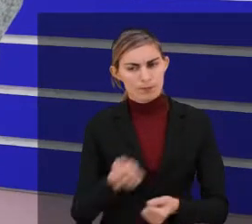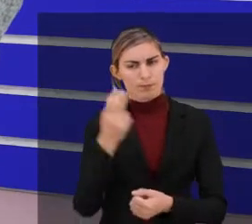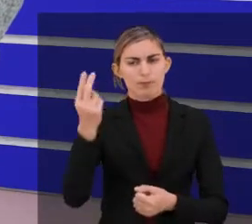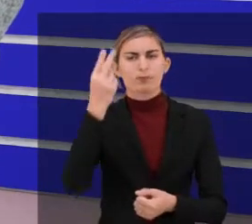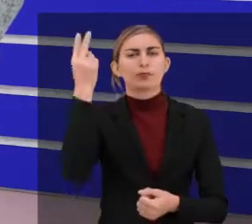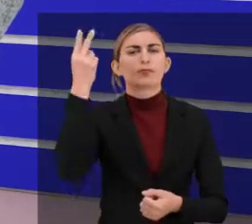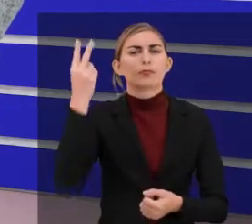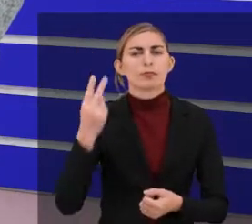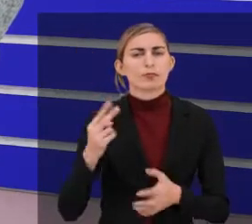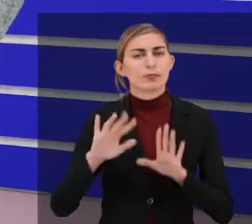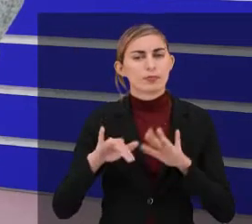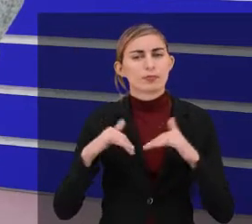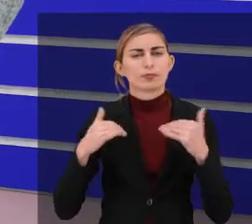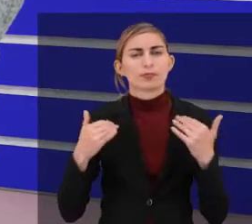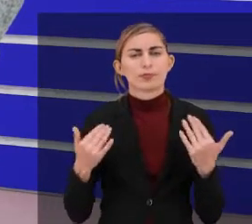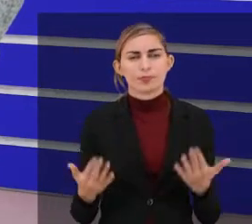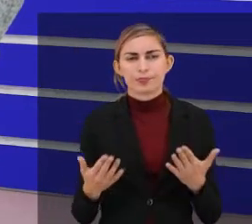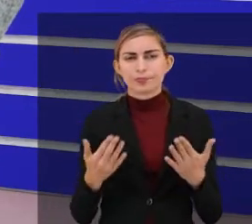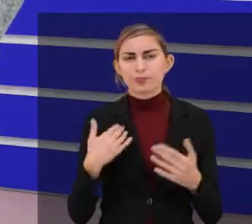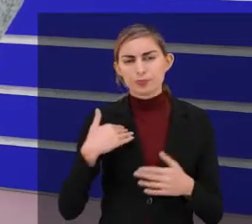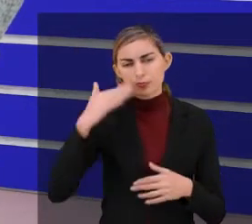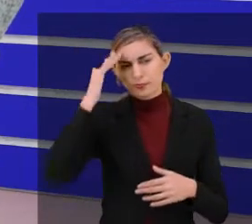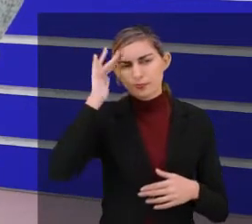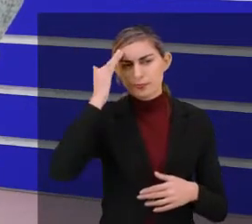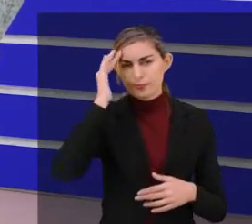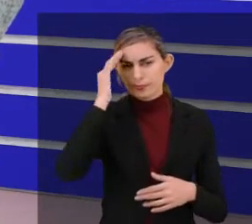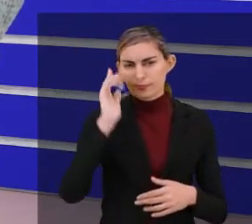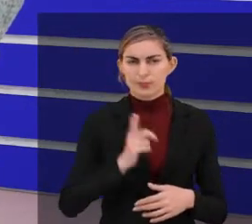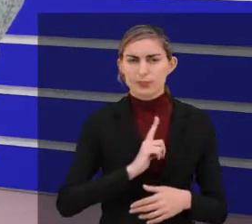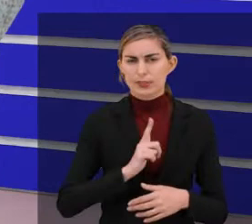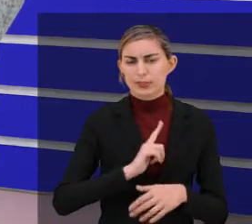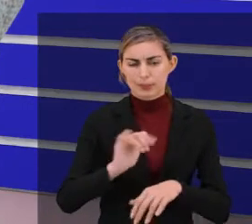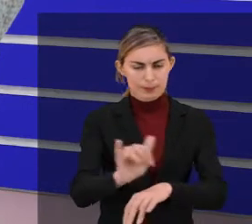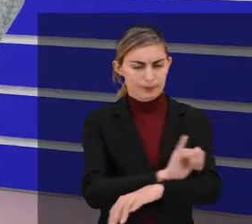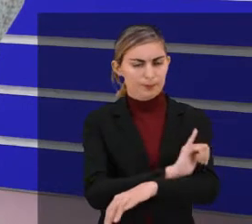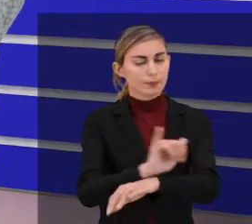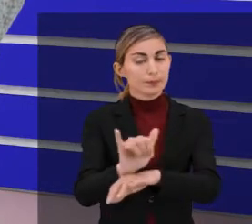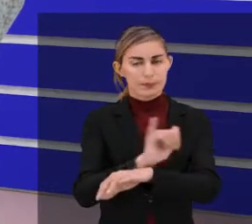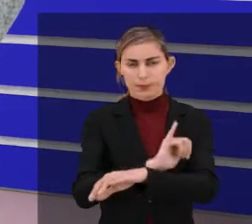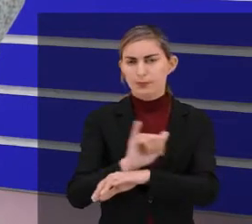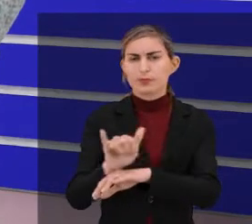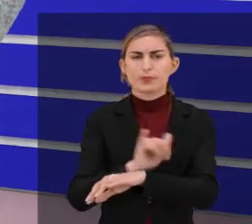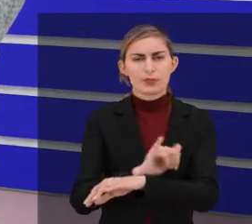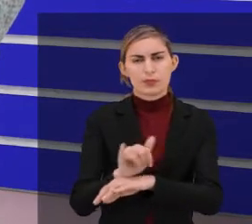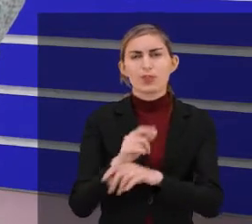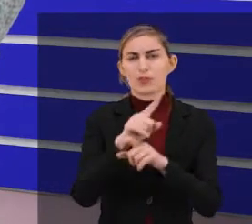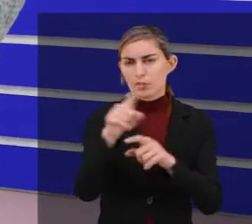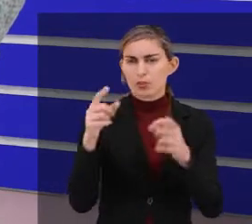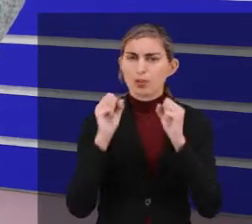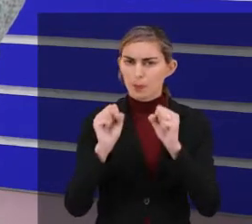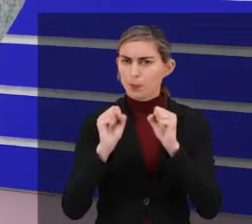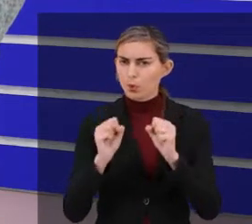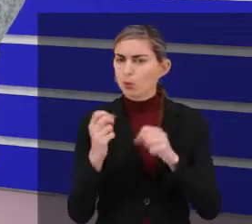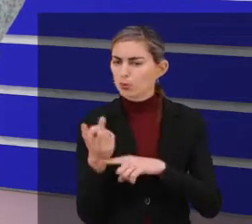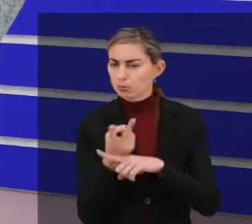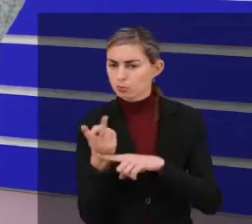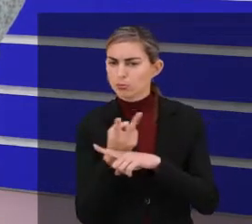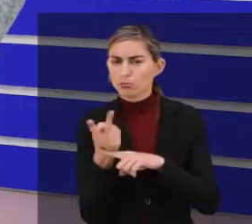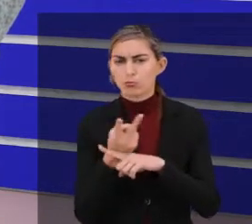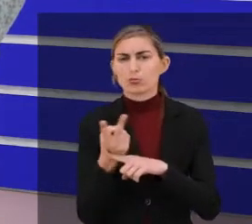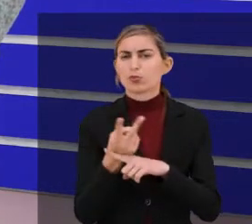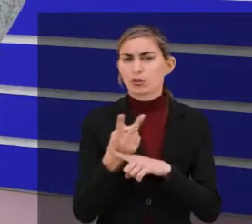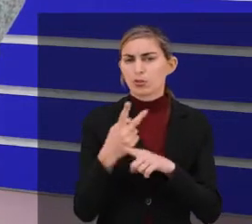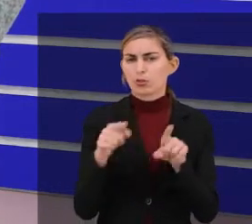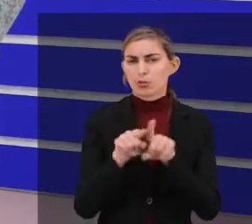valorizado. Então, a gente compreende que existem estratégias, caros alunos, que vocês podem incorporar,